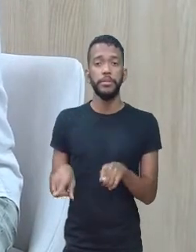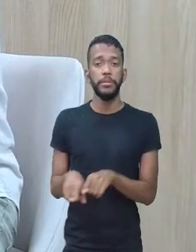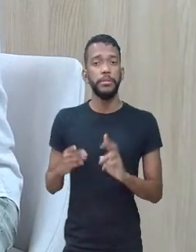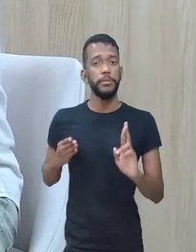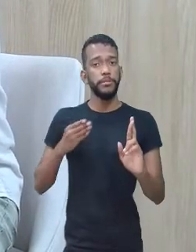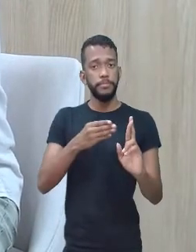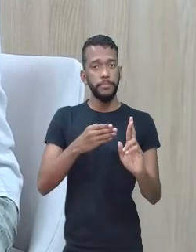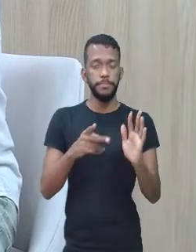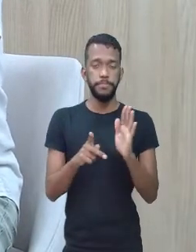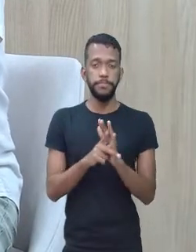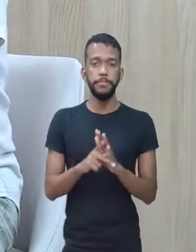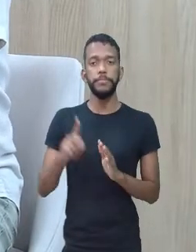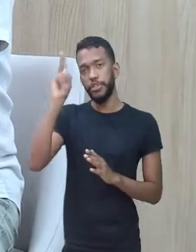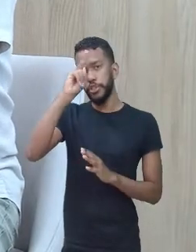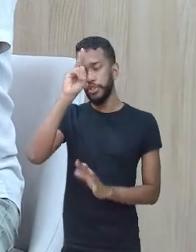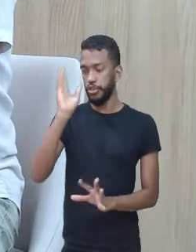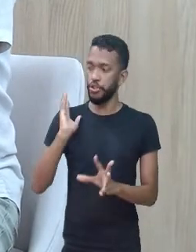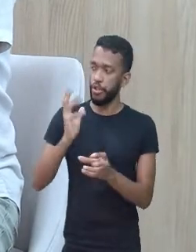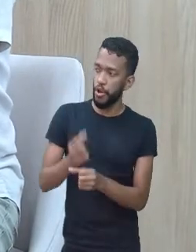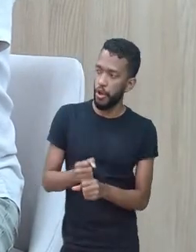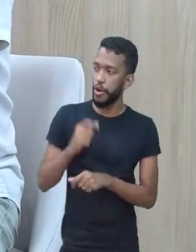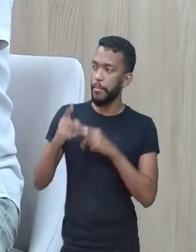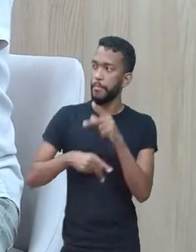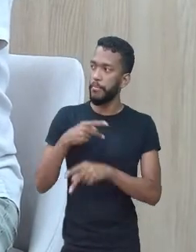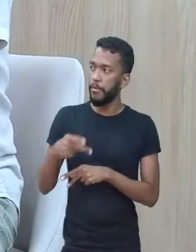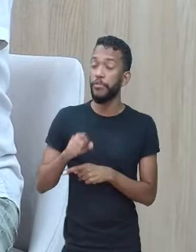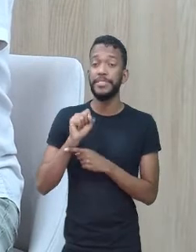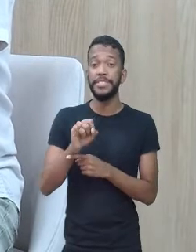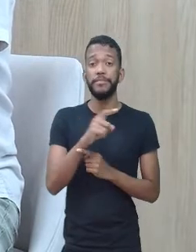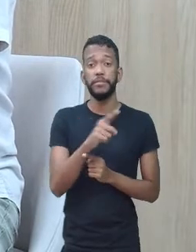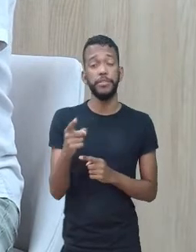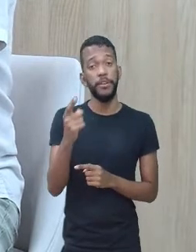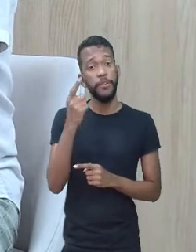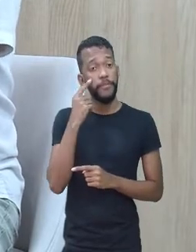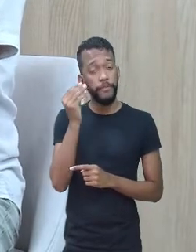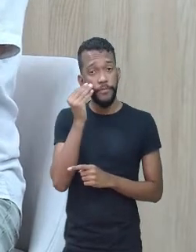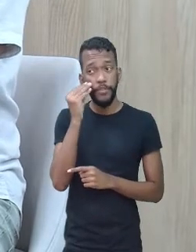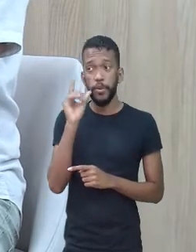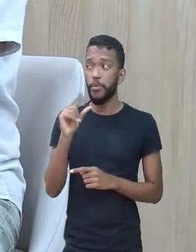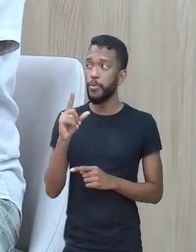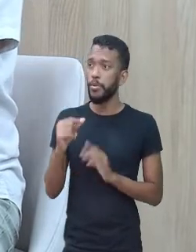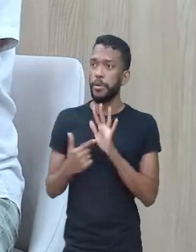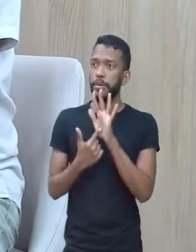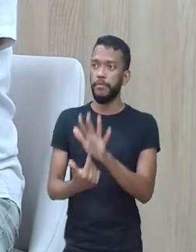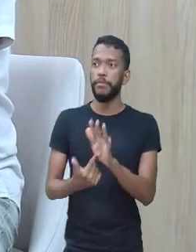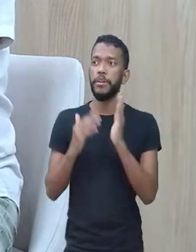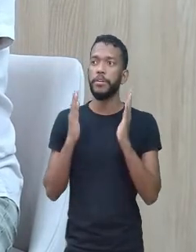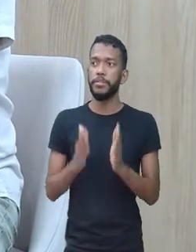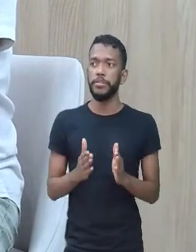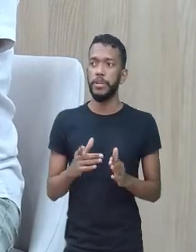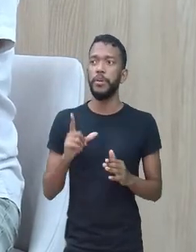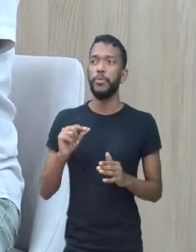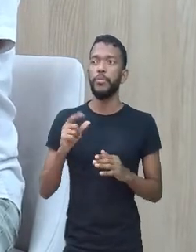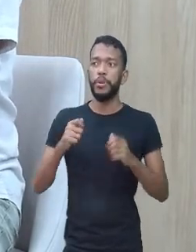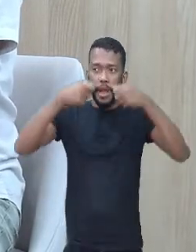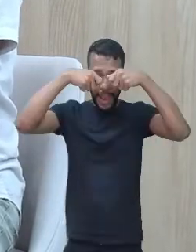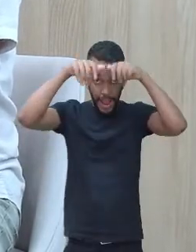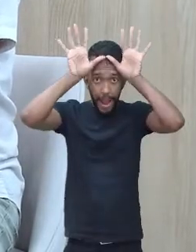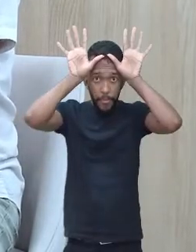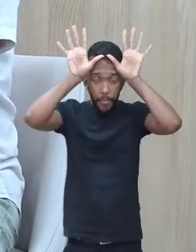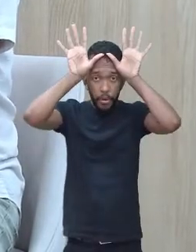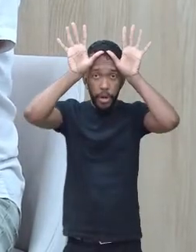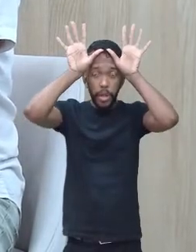representação mesmo, né, dessa história, desse povo. Assim, se você for ver o que revela uma apresentação de caboclinhos, o